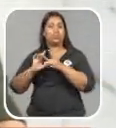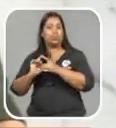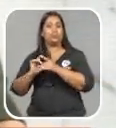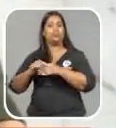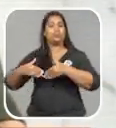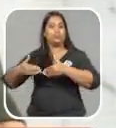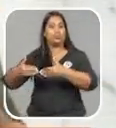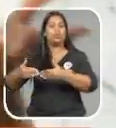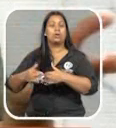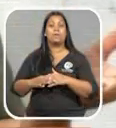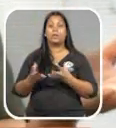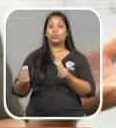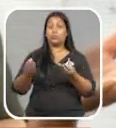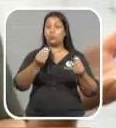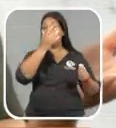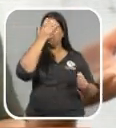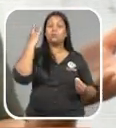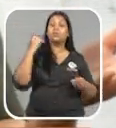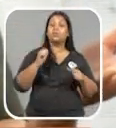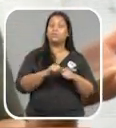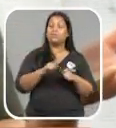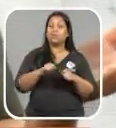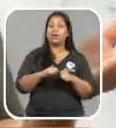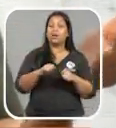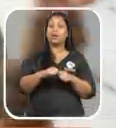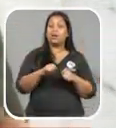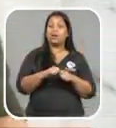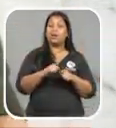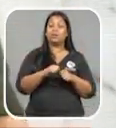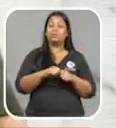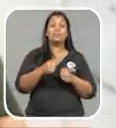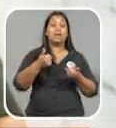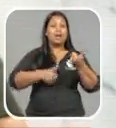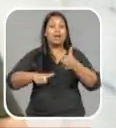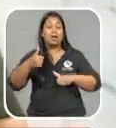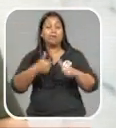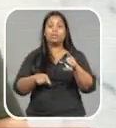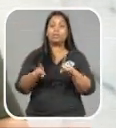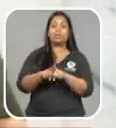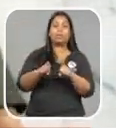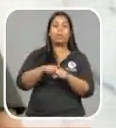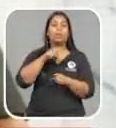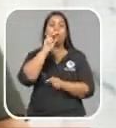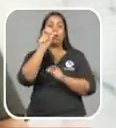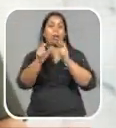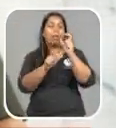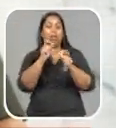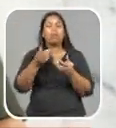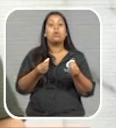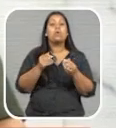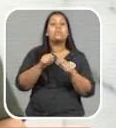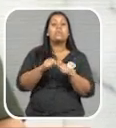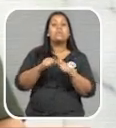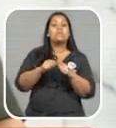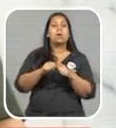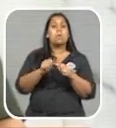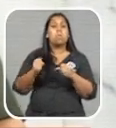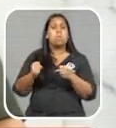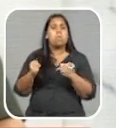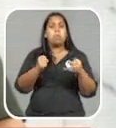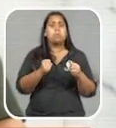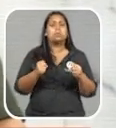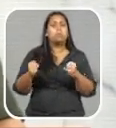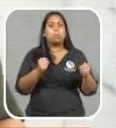faz a avaliação e autocrítica. Como é que você coloca tanto poder né, num organismo que não é poder constituinte. Que não